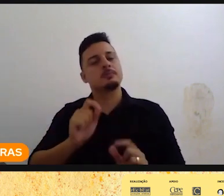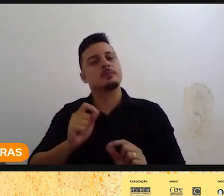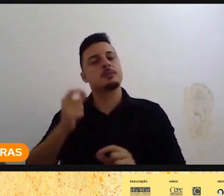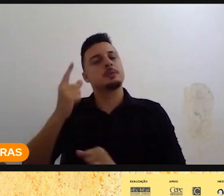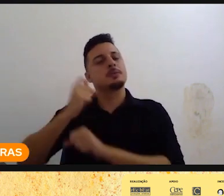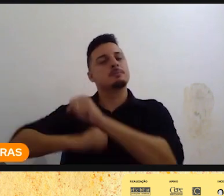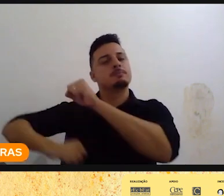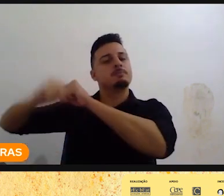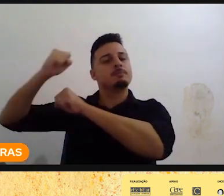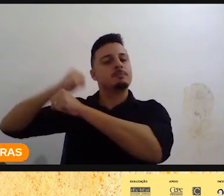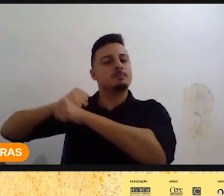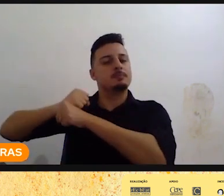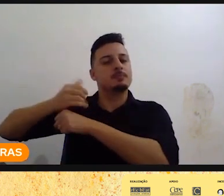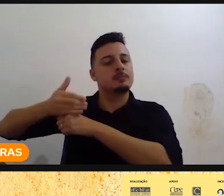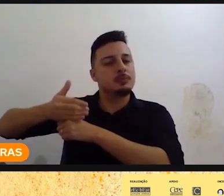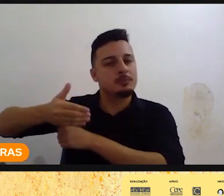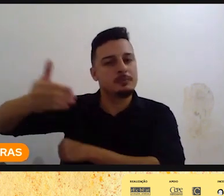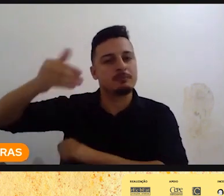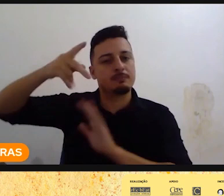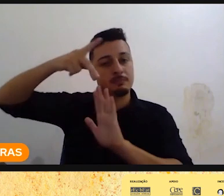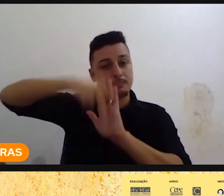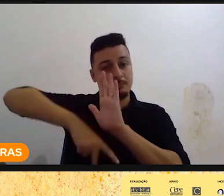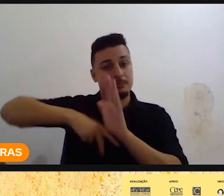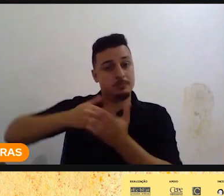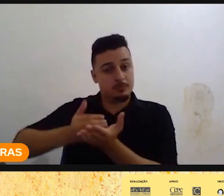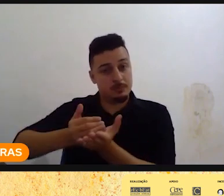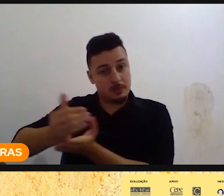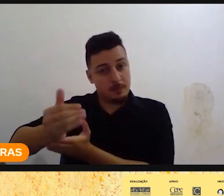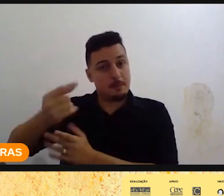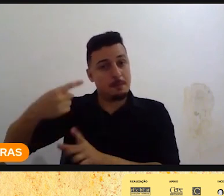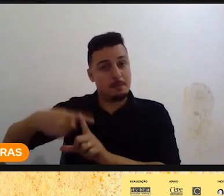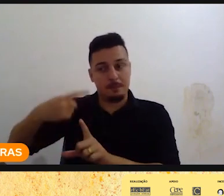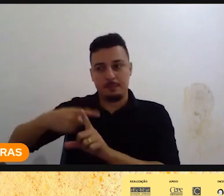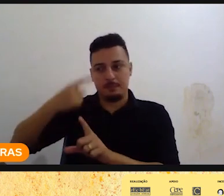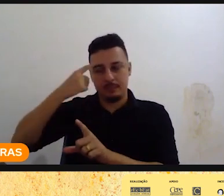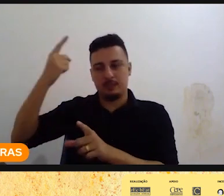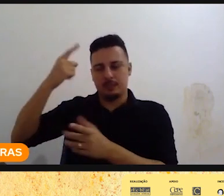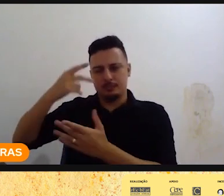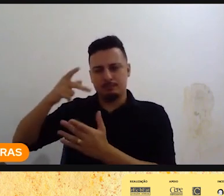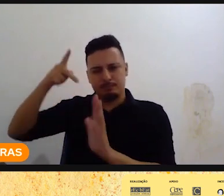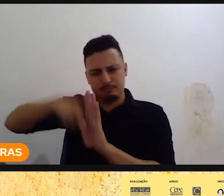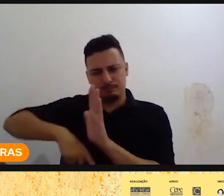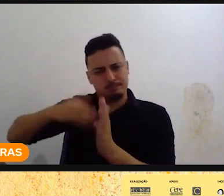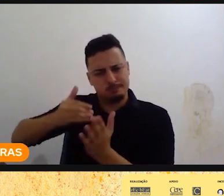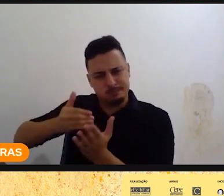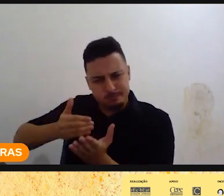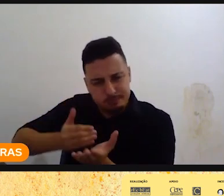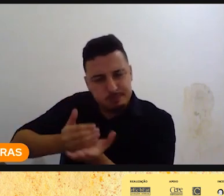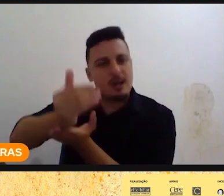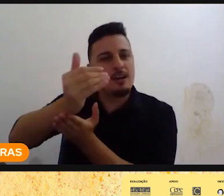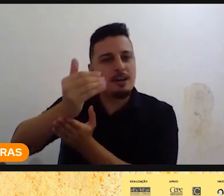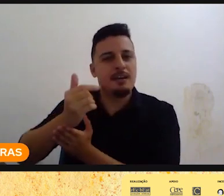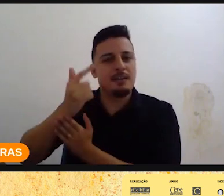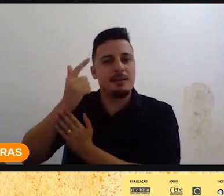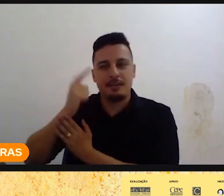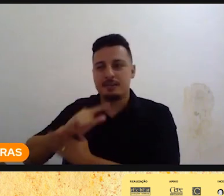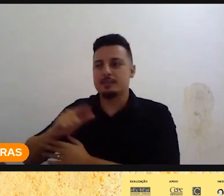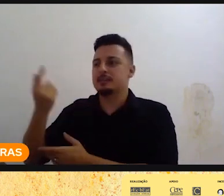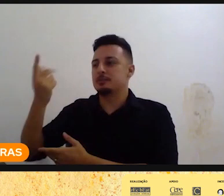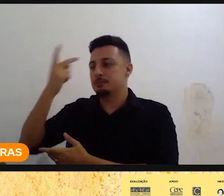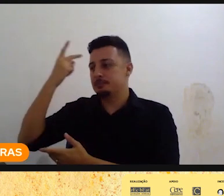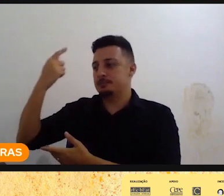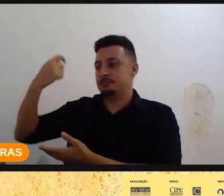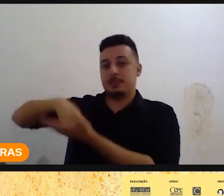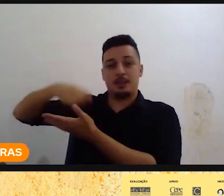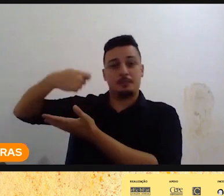em iniciar o projeto, porque a gente achava que iniciando o projeto a gente ia conseguir viabilizar e trazer mais investimento para o restante